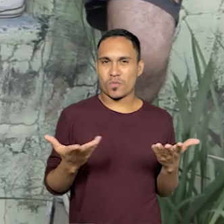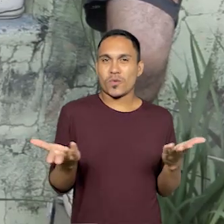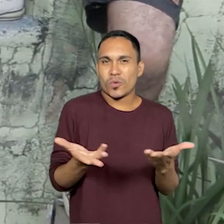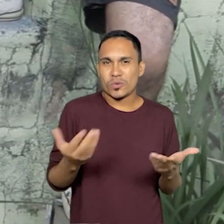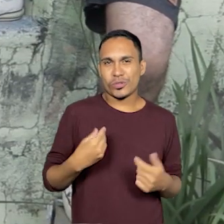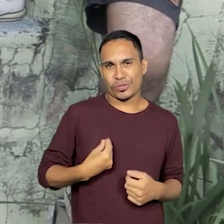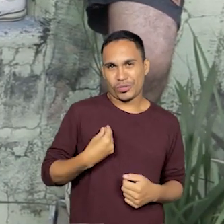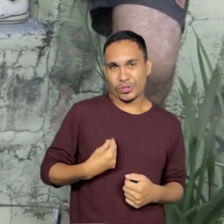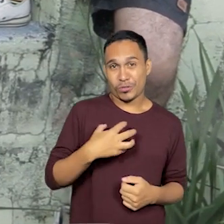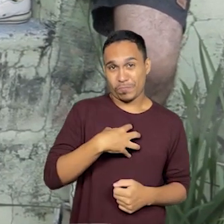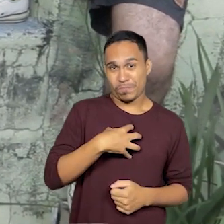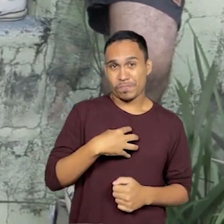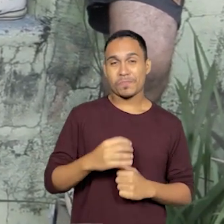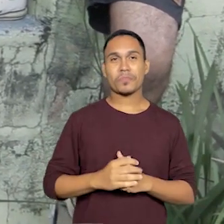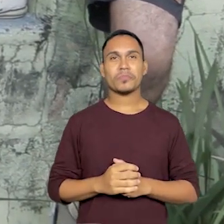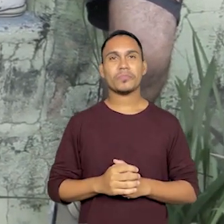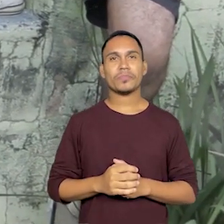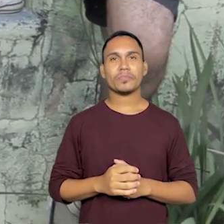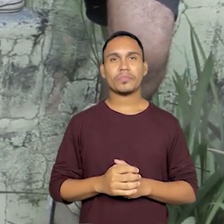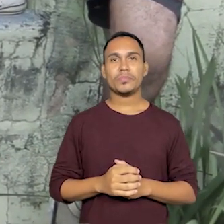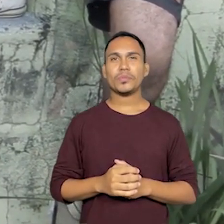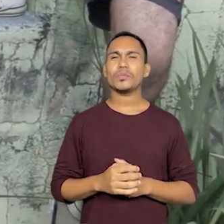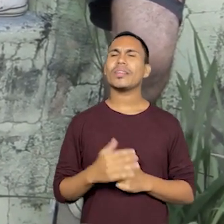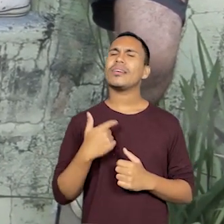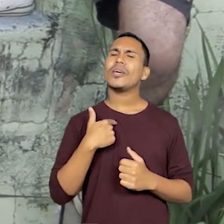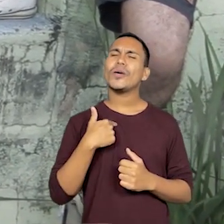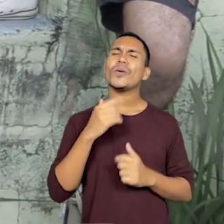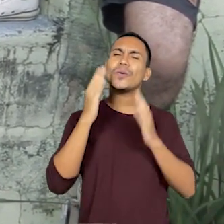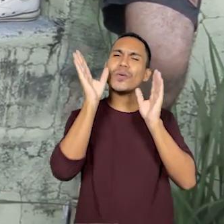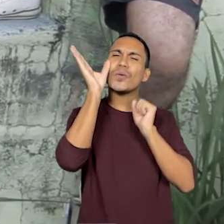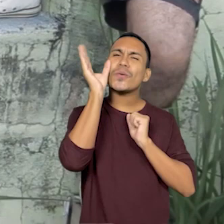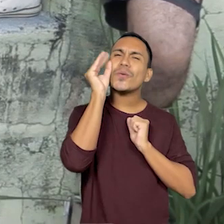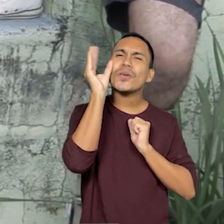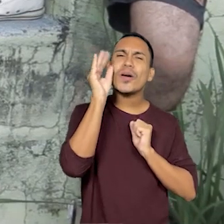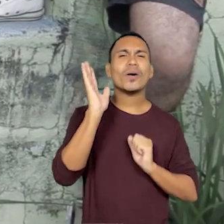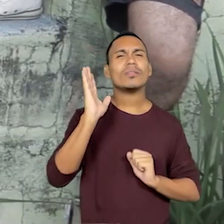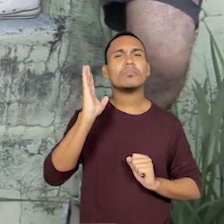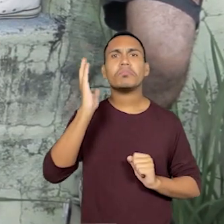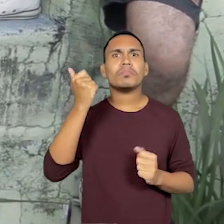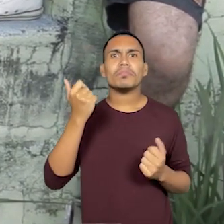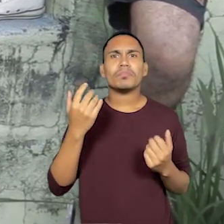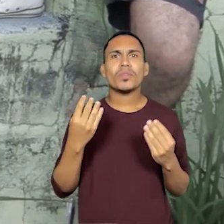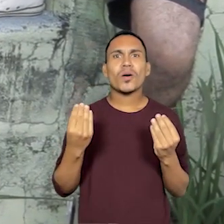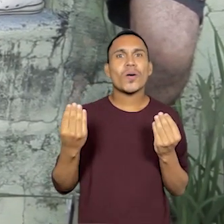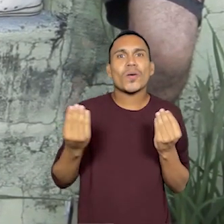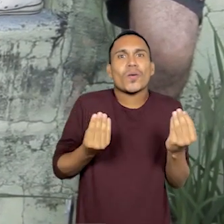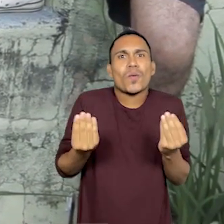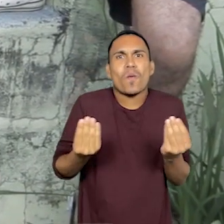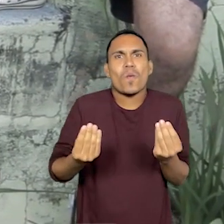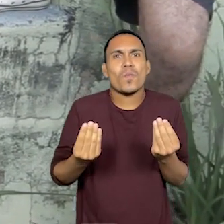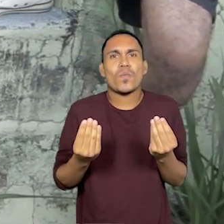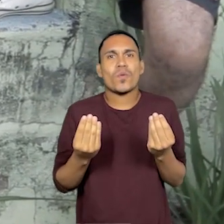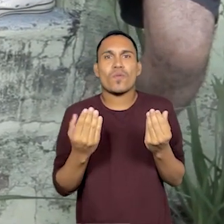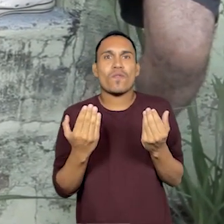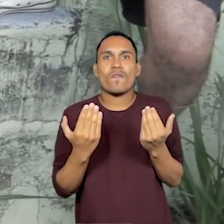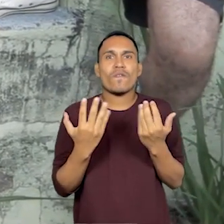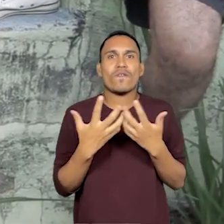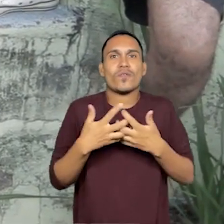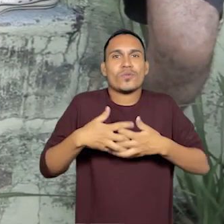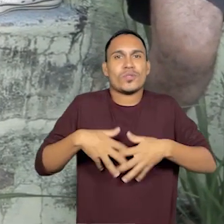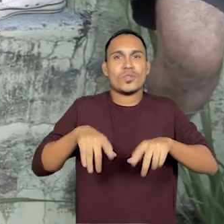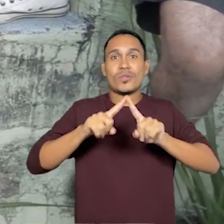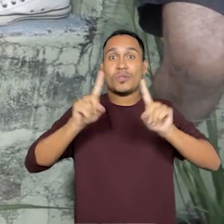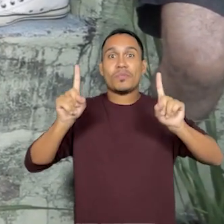nisso? Dentro desse papo, assim, eu fico também curiosa para saber como é que são... Assim, como é que é, assim, a sistemática dos